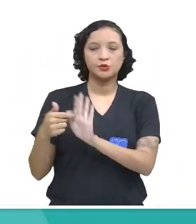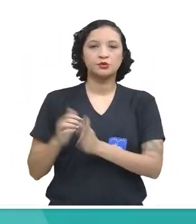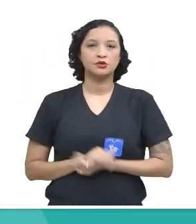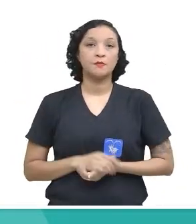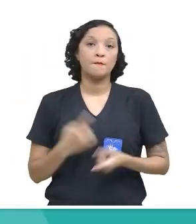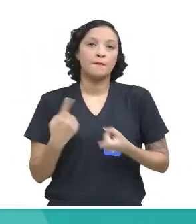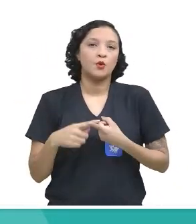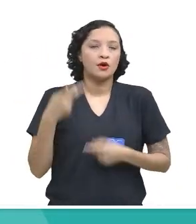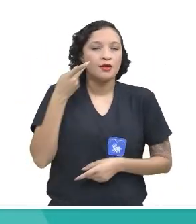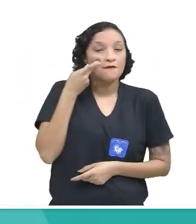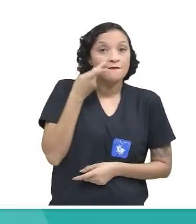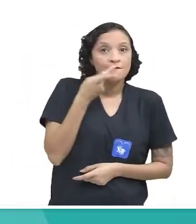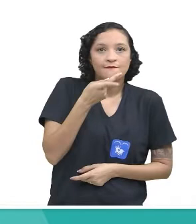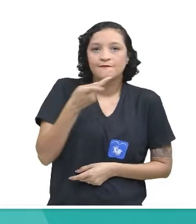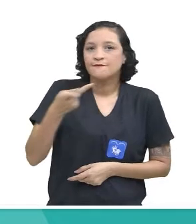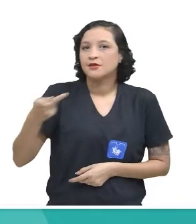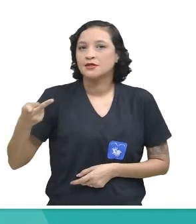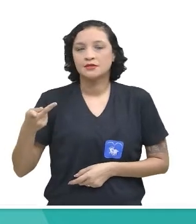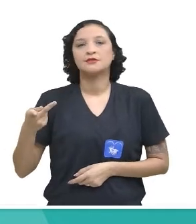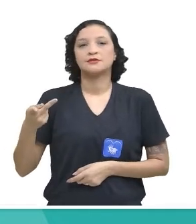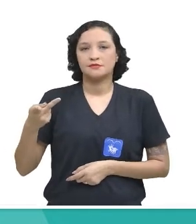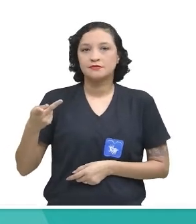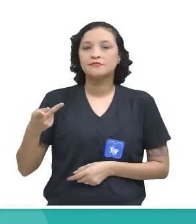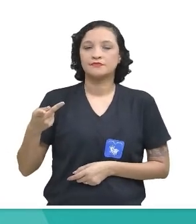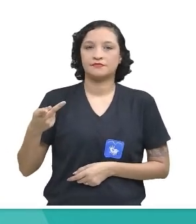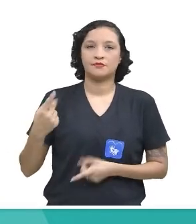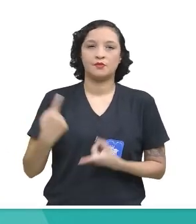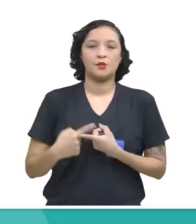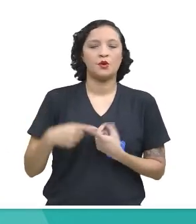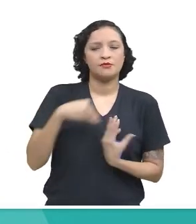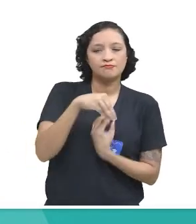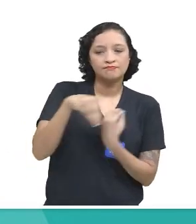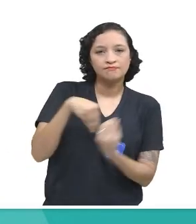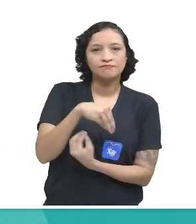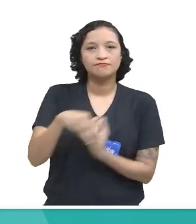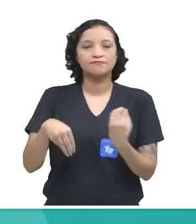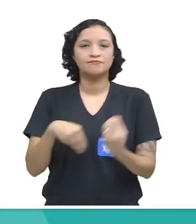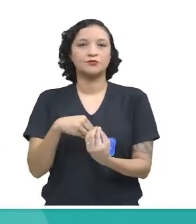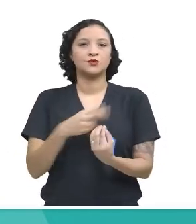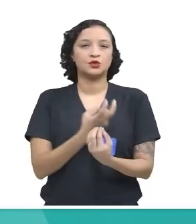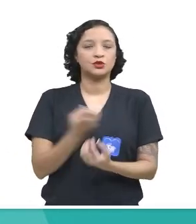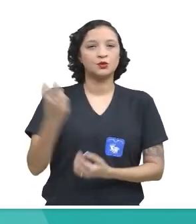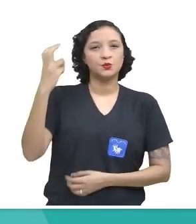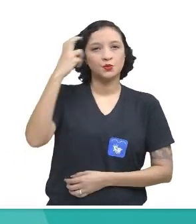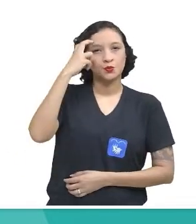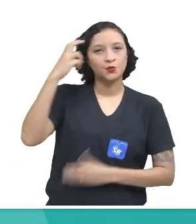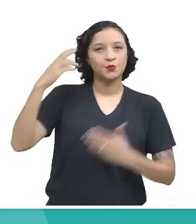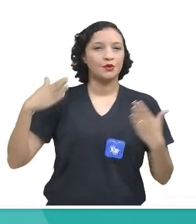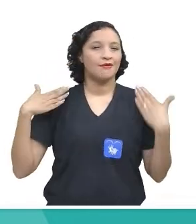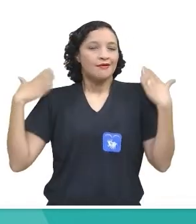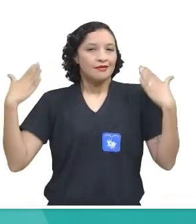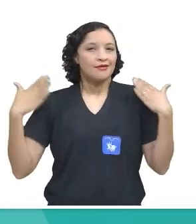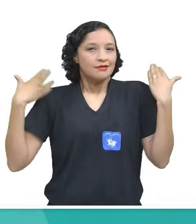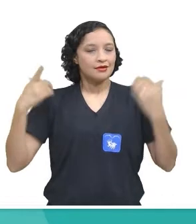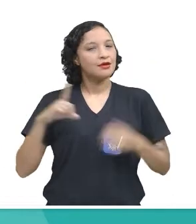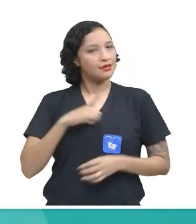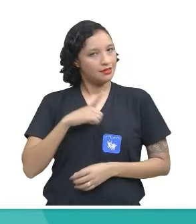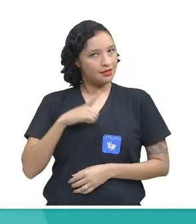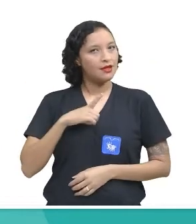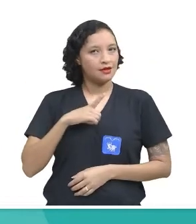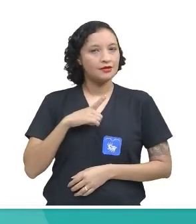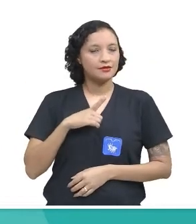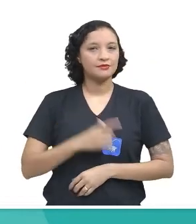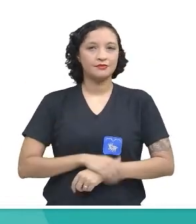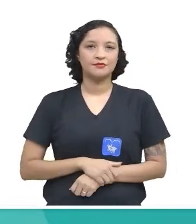visitada por conta dessa mistura, né, dessa alegria que nós temos aqui em relação à